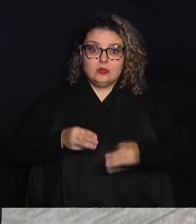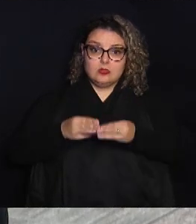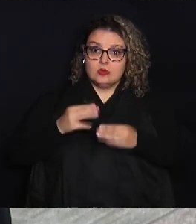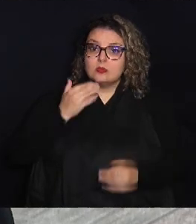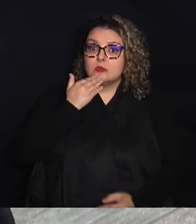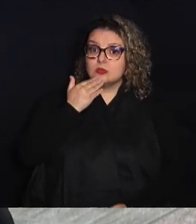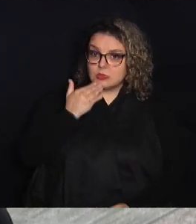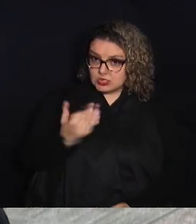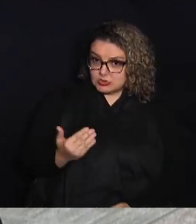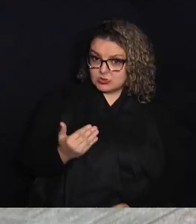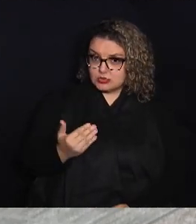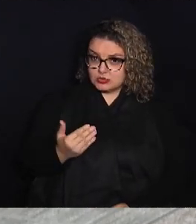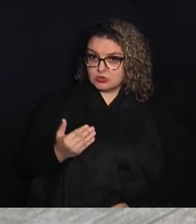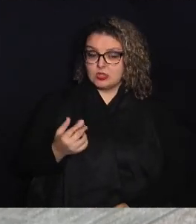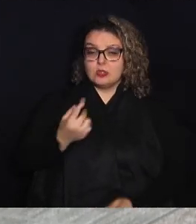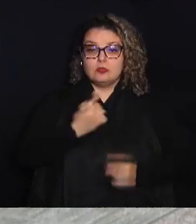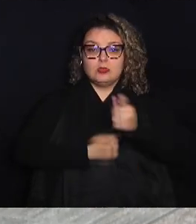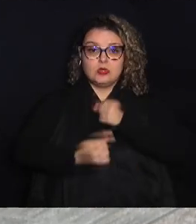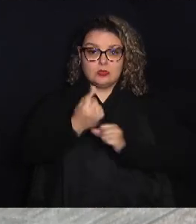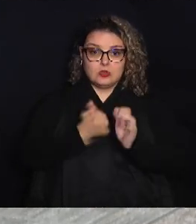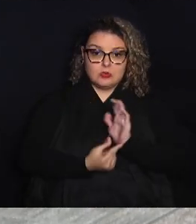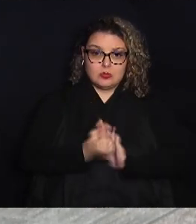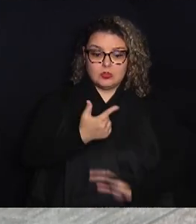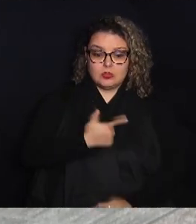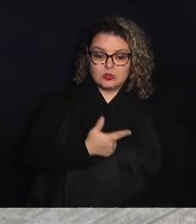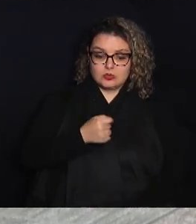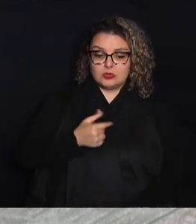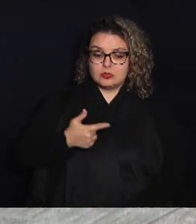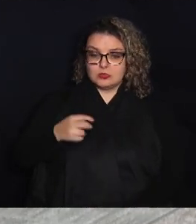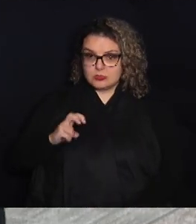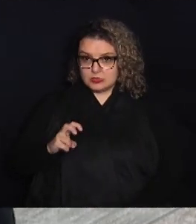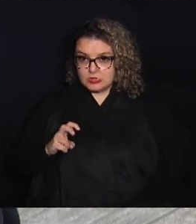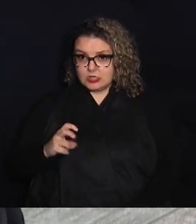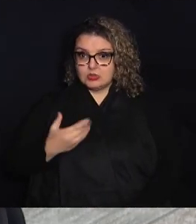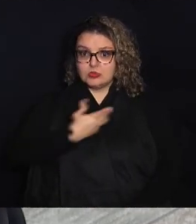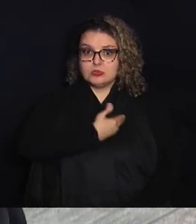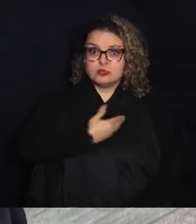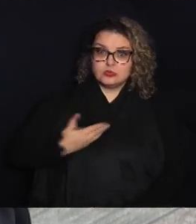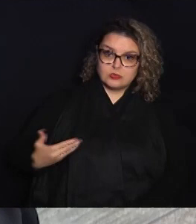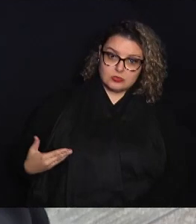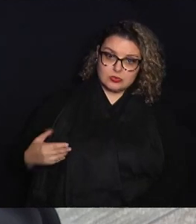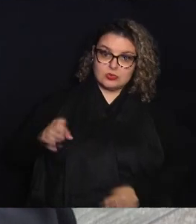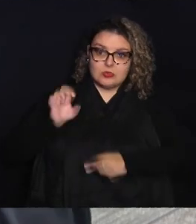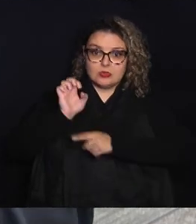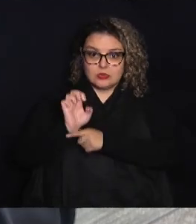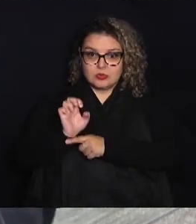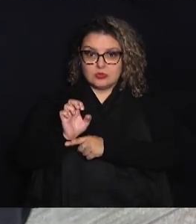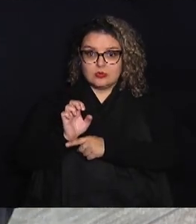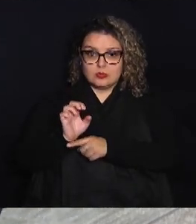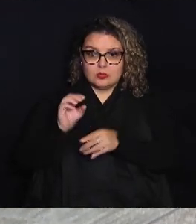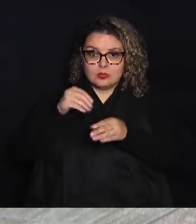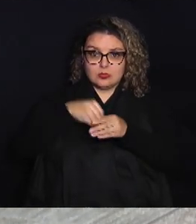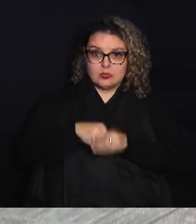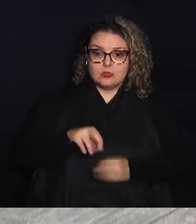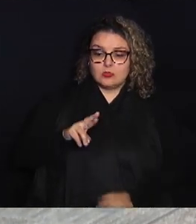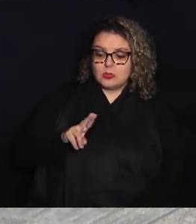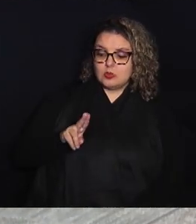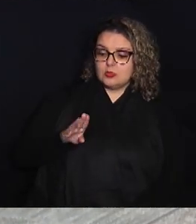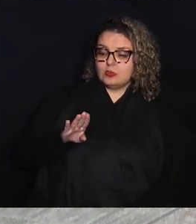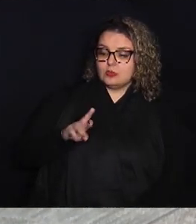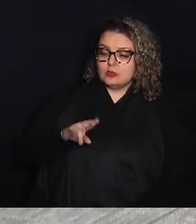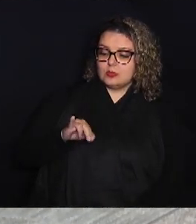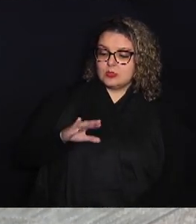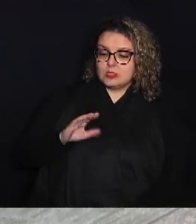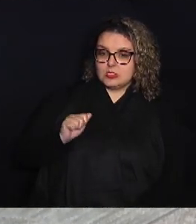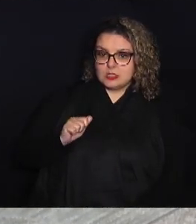estamos apresentando essa Moção pedindo que para o orçamento de 202 do governo do estado seja previsto